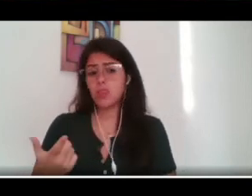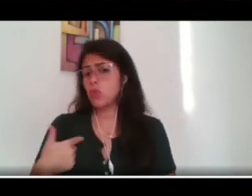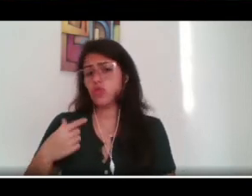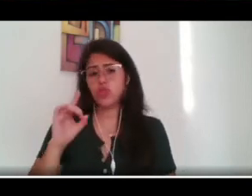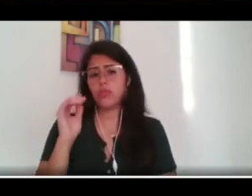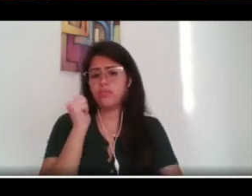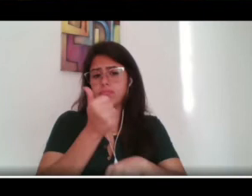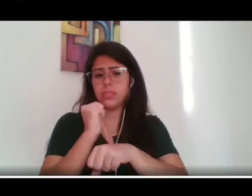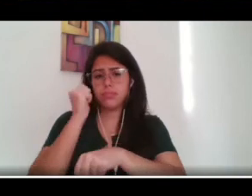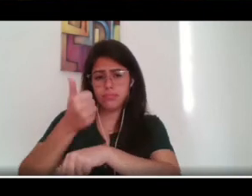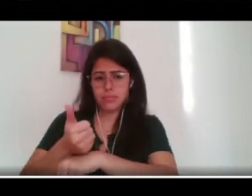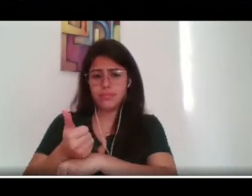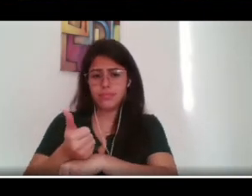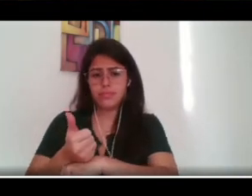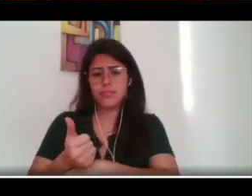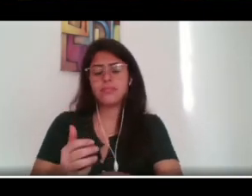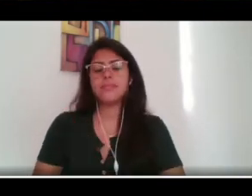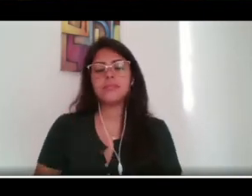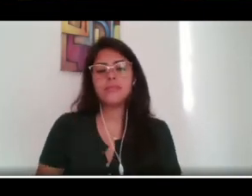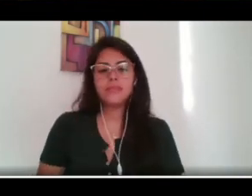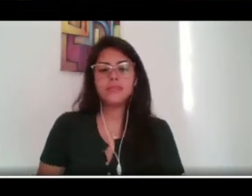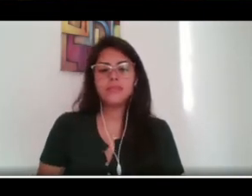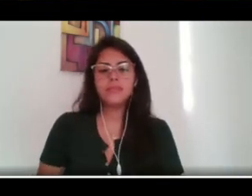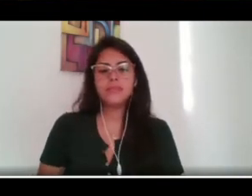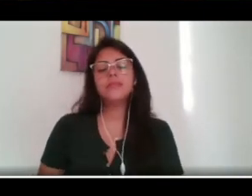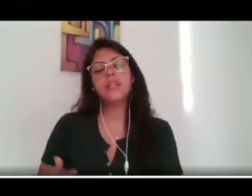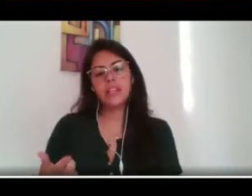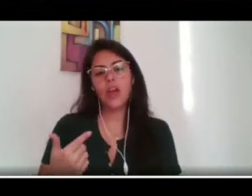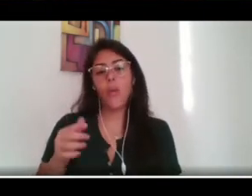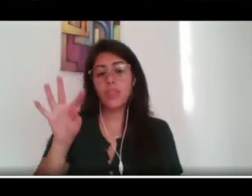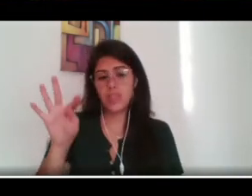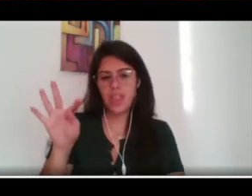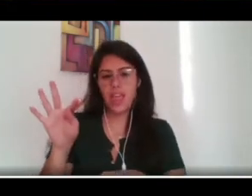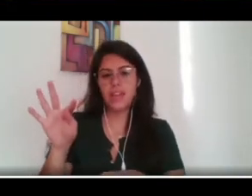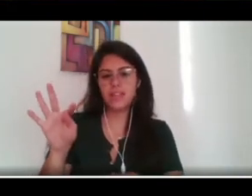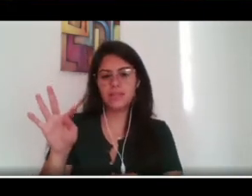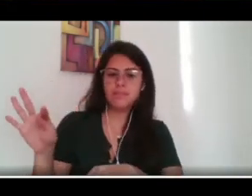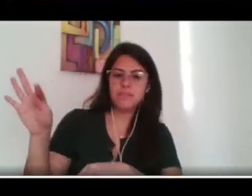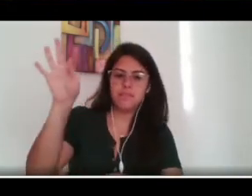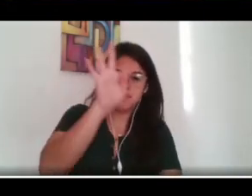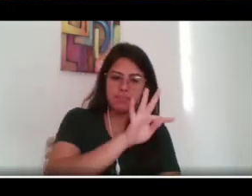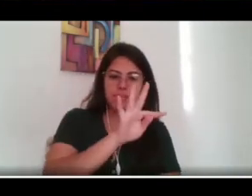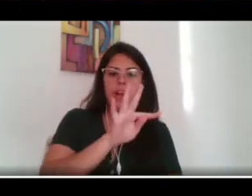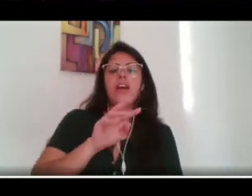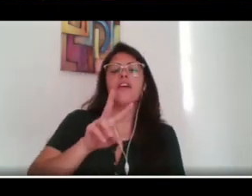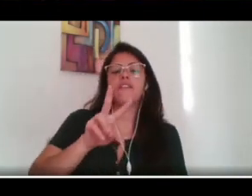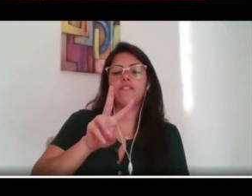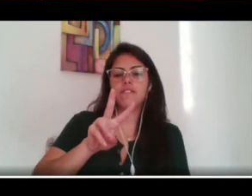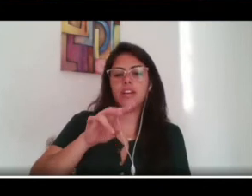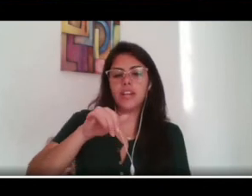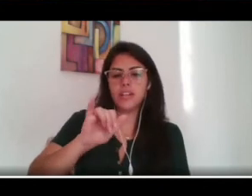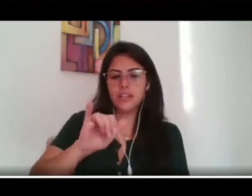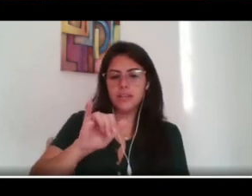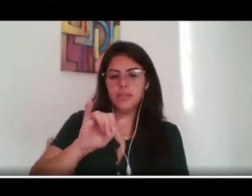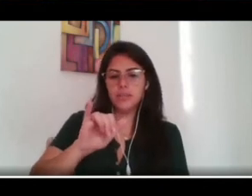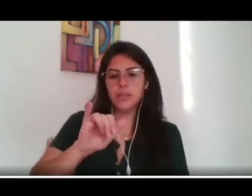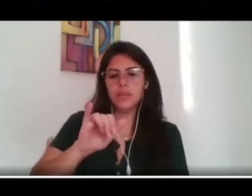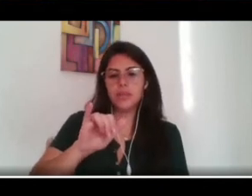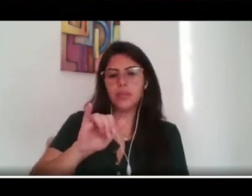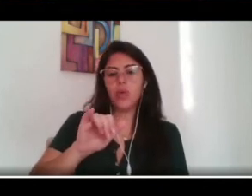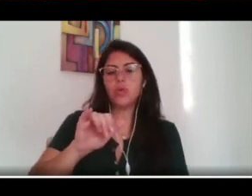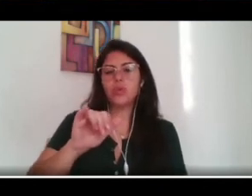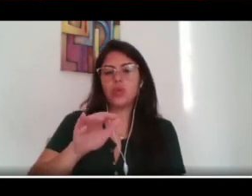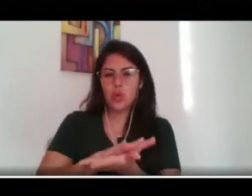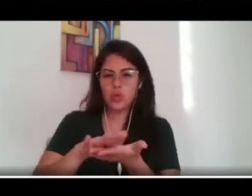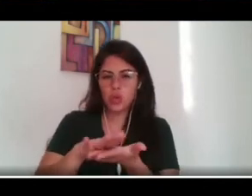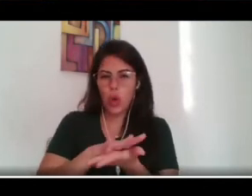menos um V0Y dividido por menos G, né? Como aqui, novamente, o tempo ele vai ser positivo,